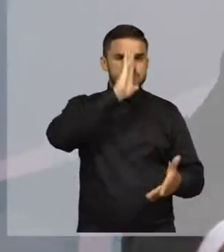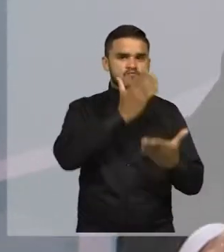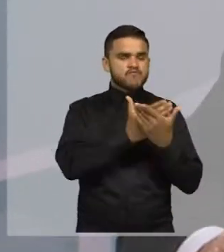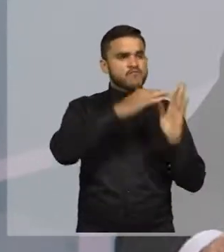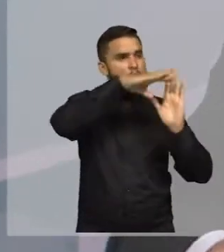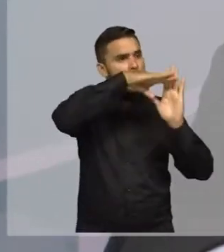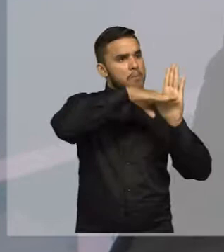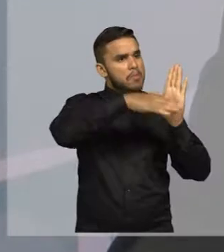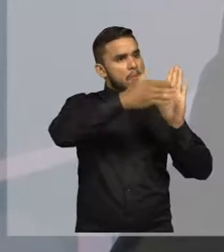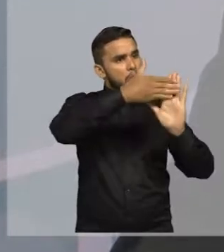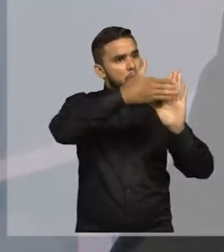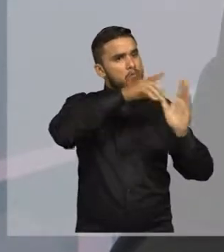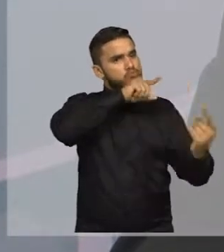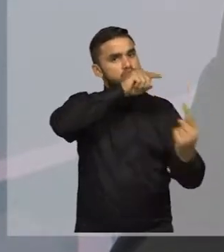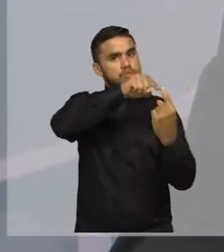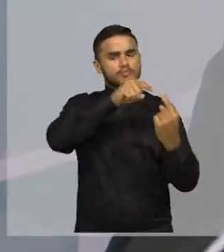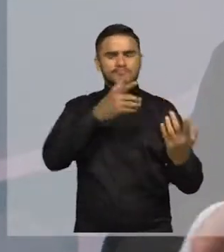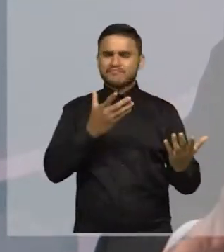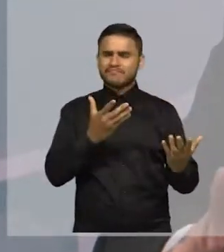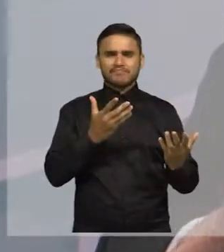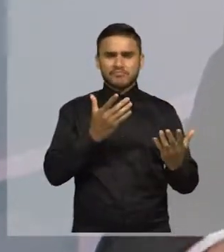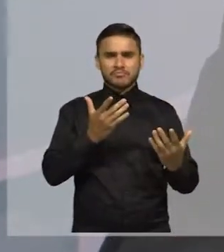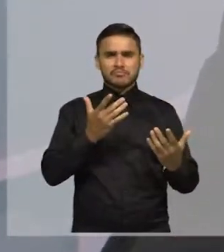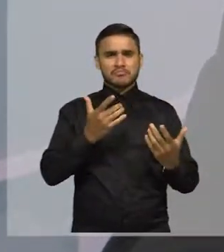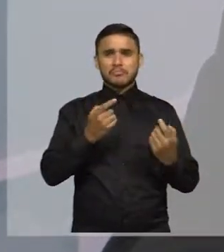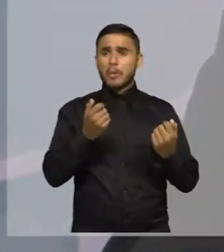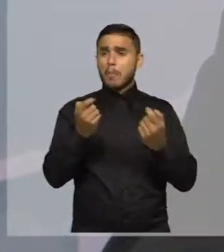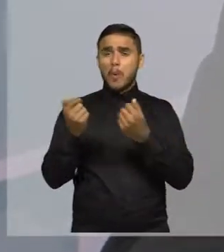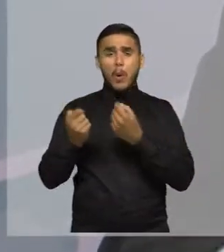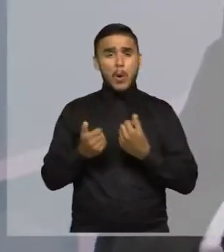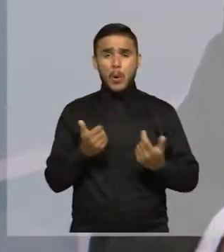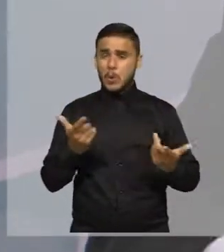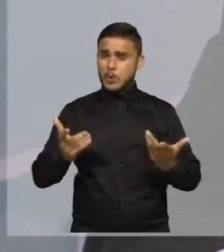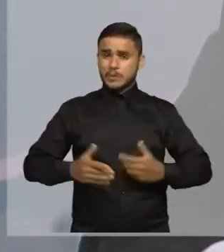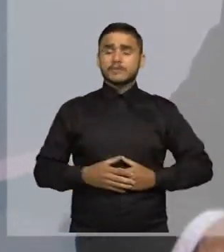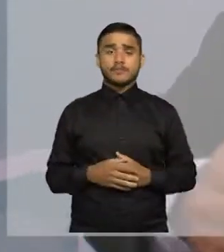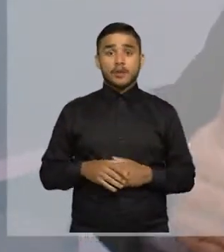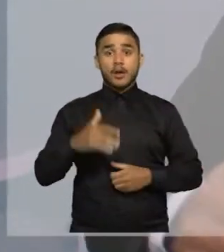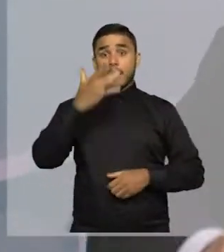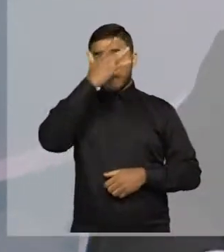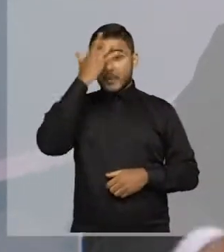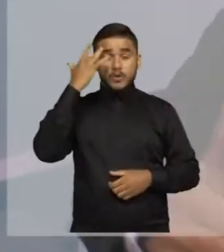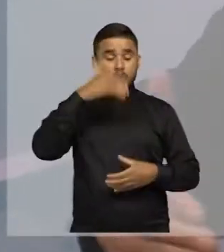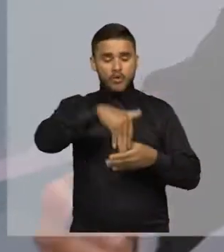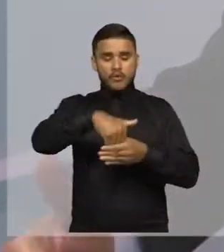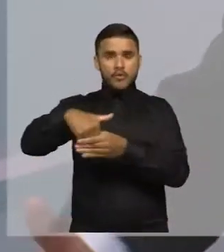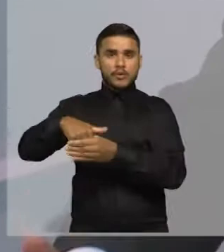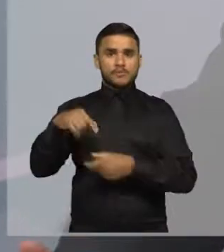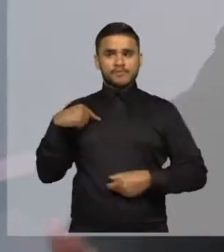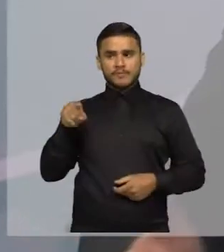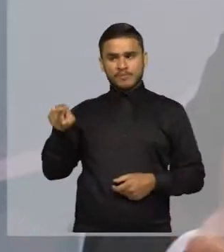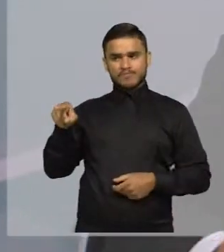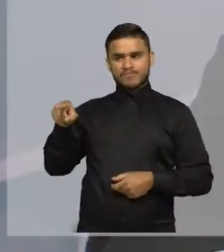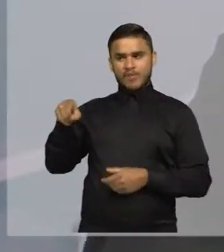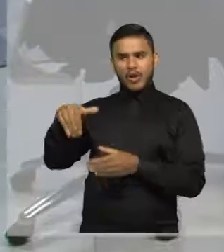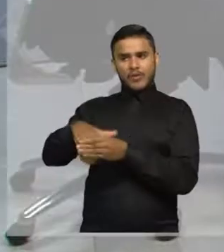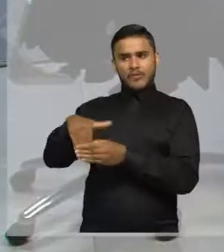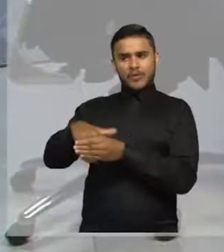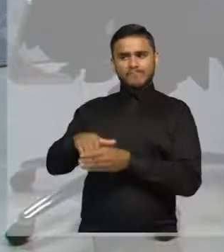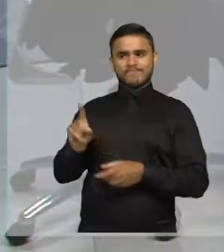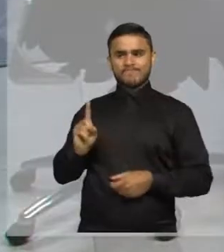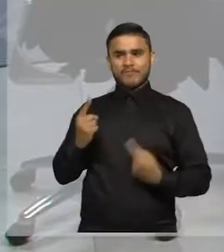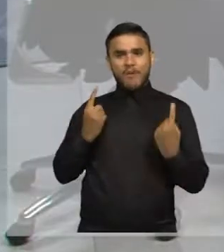administrou e que levou o país a esse estado em que a gente se encontra. As pessoas votaram exatamente por medo do outro. Ele